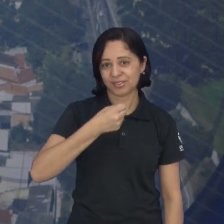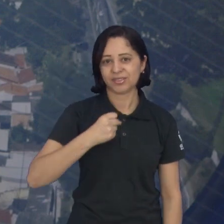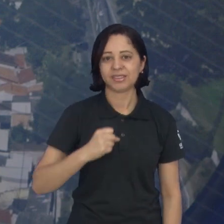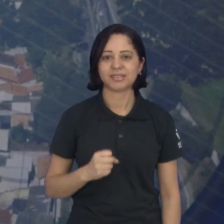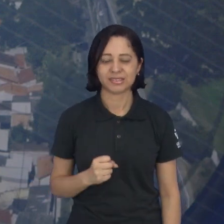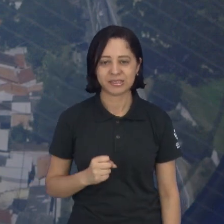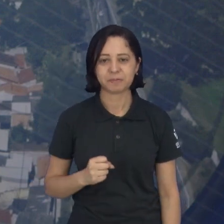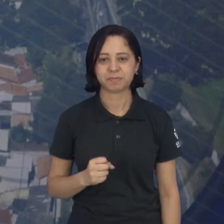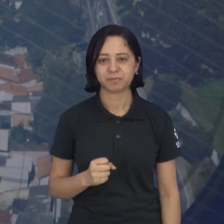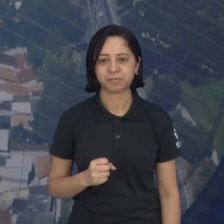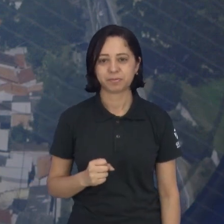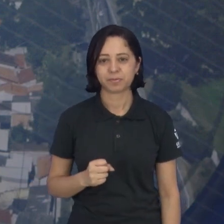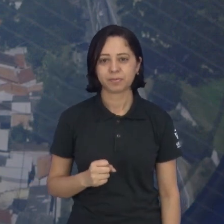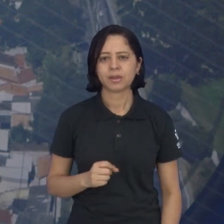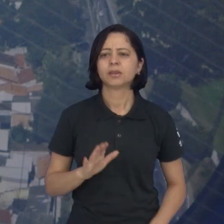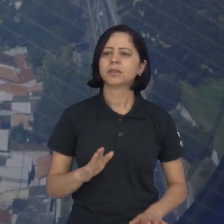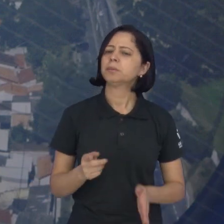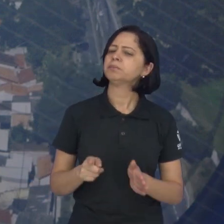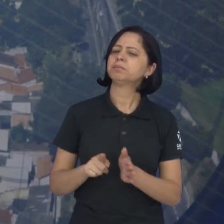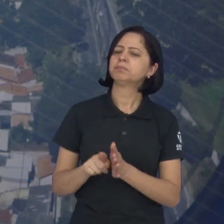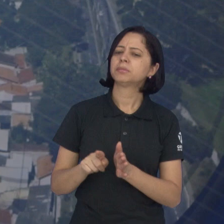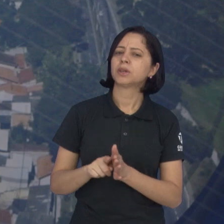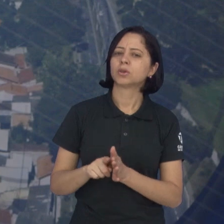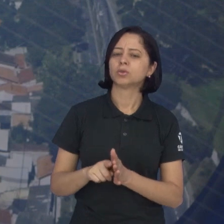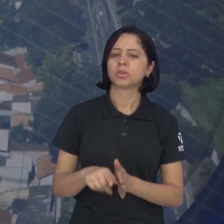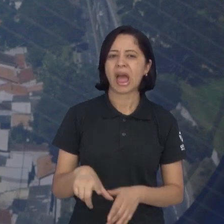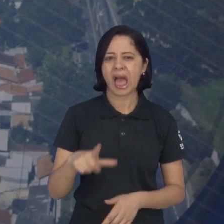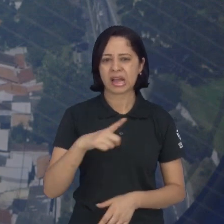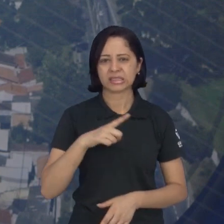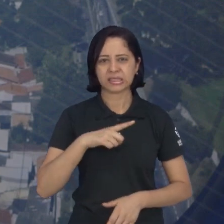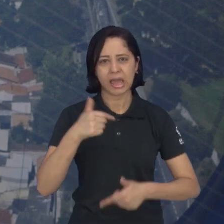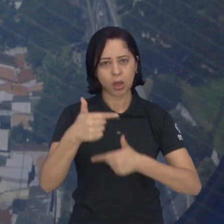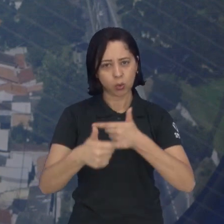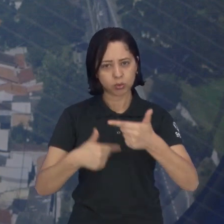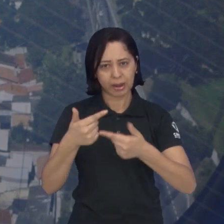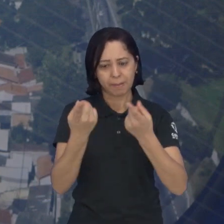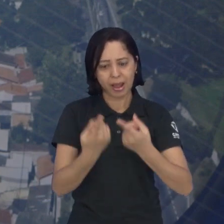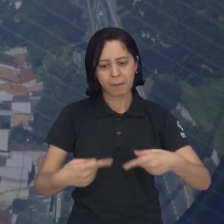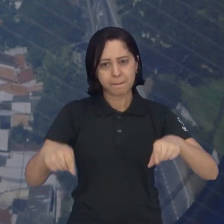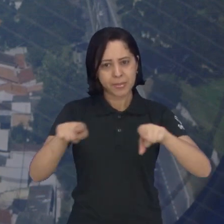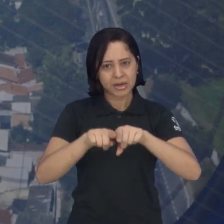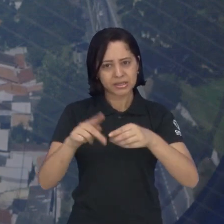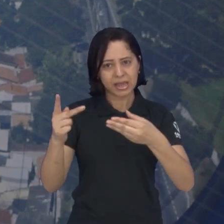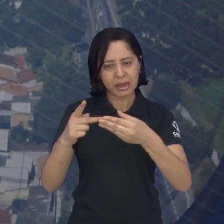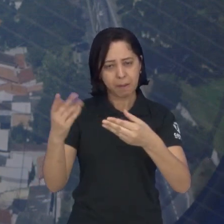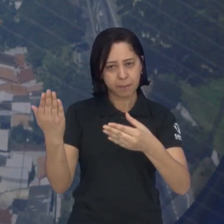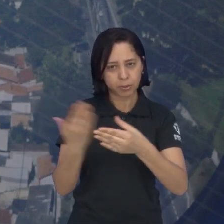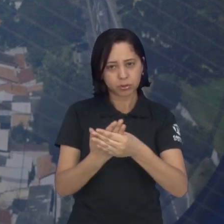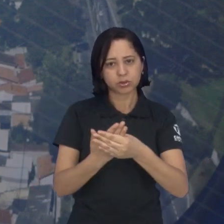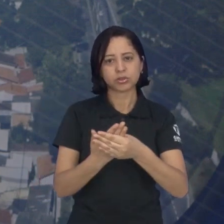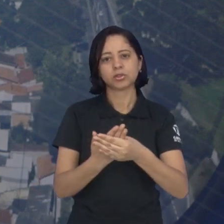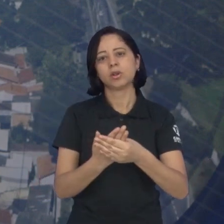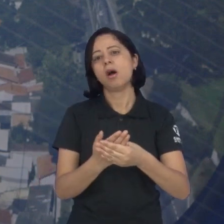Diálogos. José, vocês têm um trabalho integrado com o PROCON também? Ou